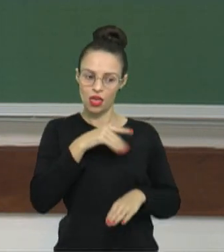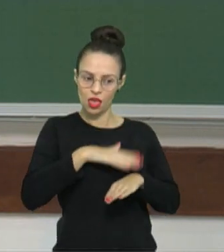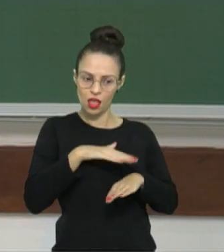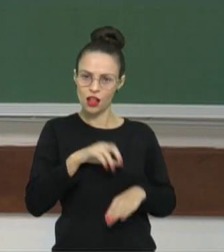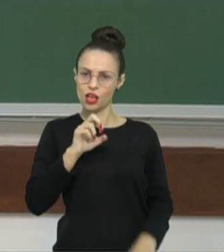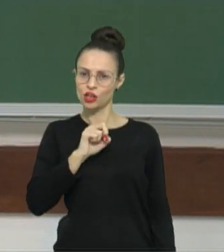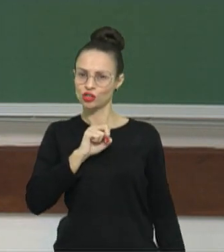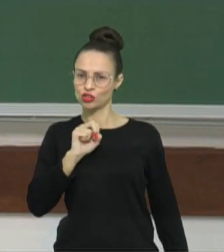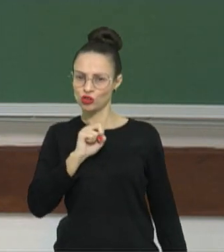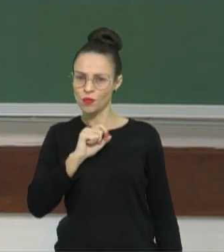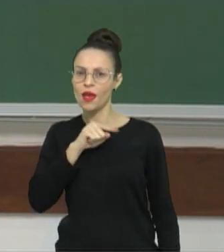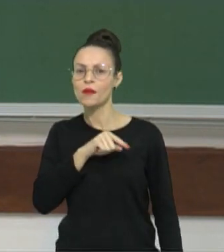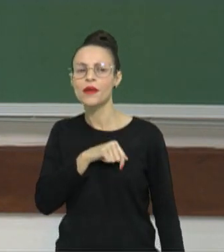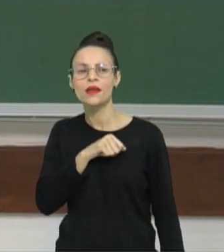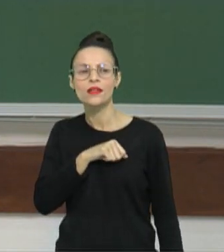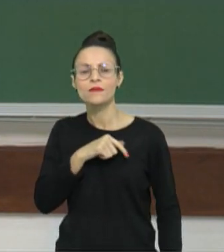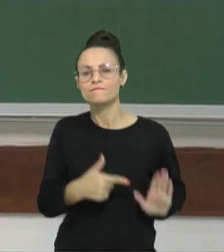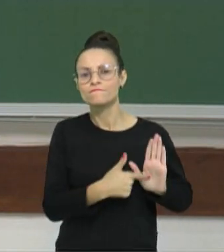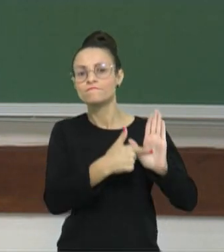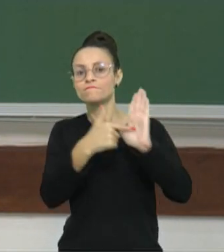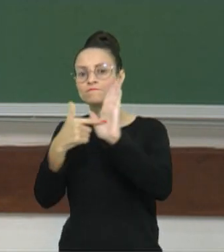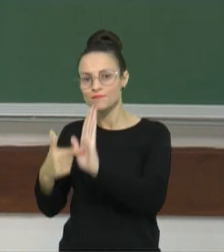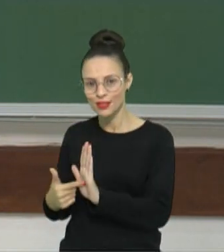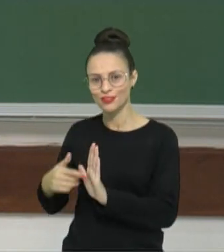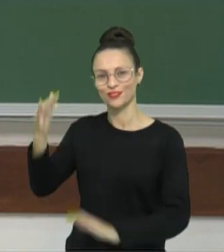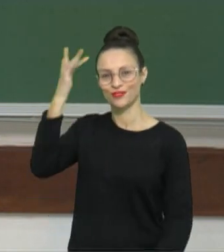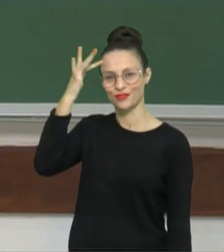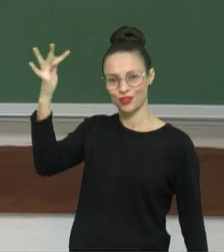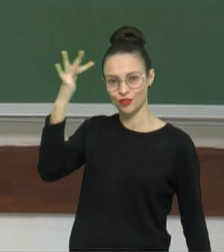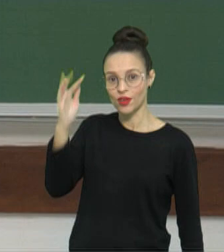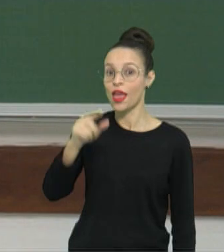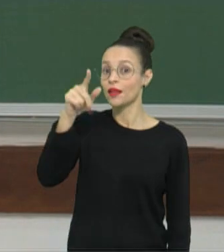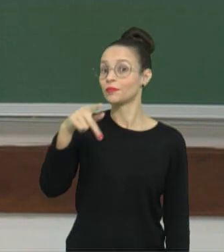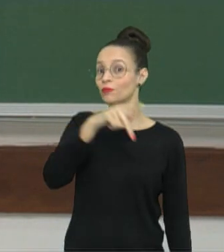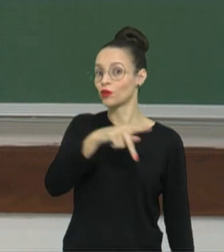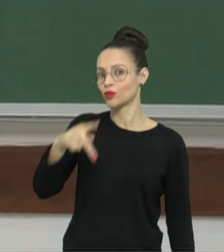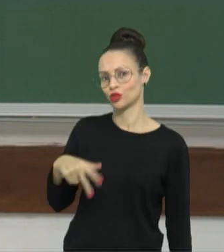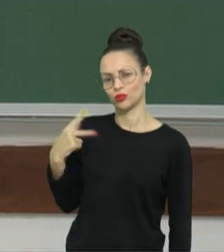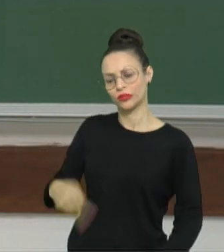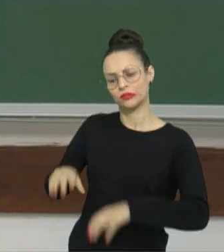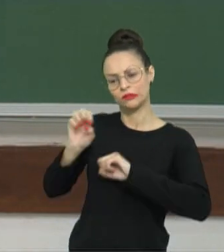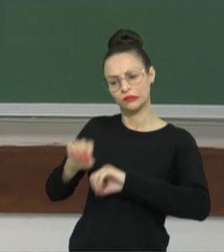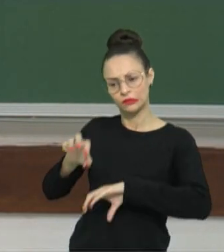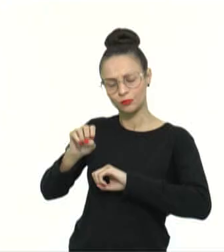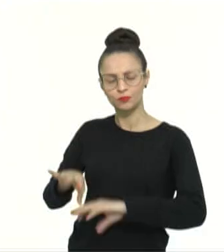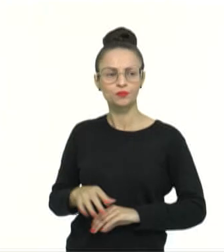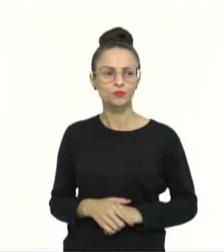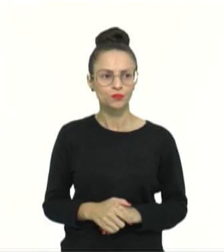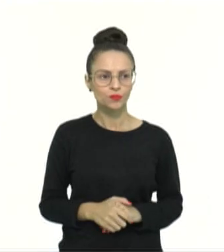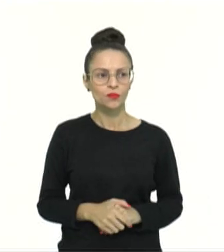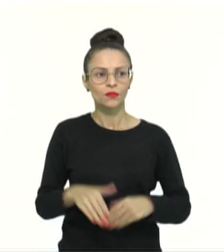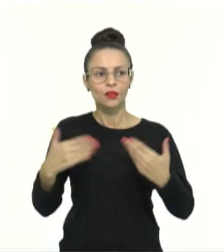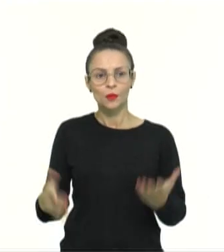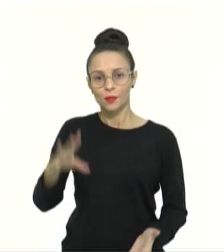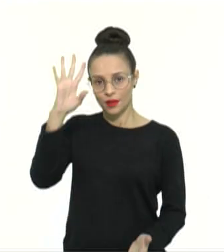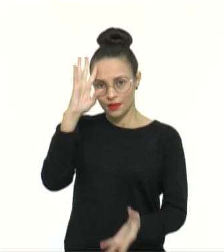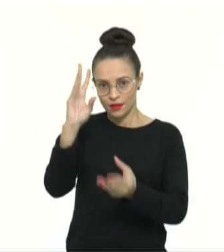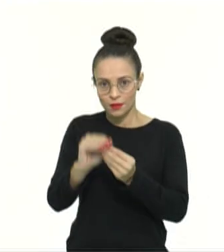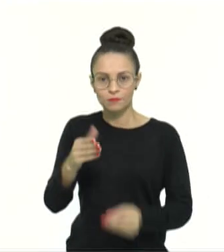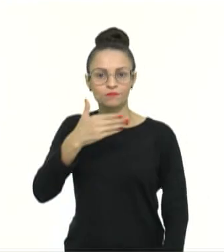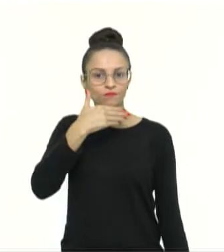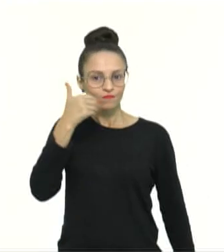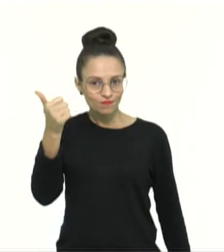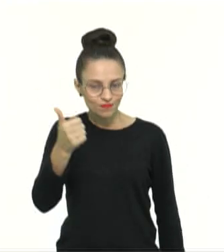grande mestre que apresentou a filosofia para ele. Foi seu grande professor, Schopenhauer. E para entender melhor o pensamento